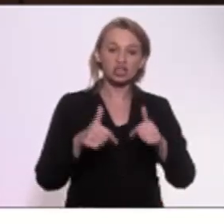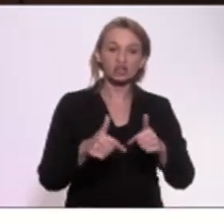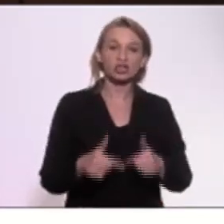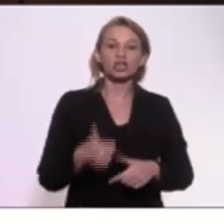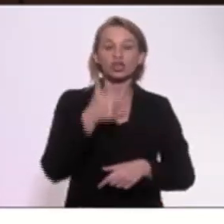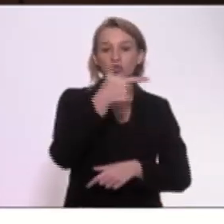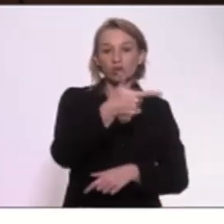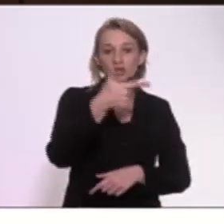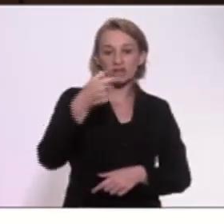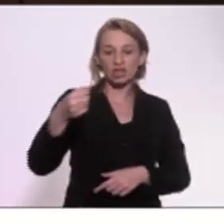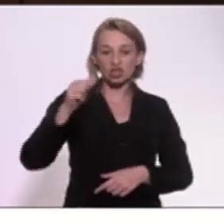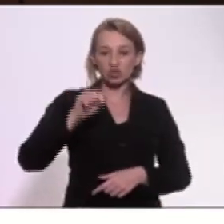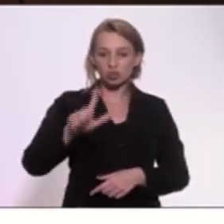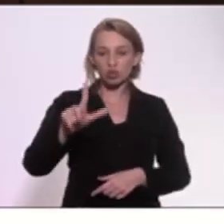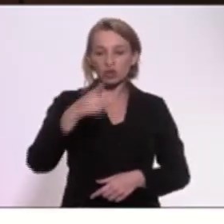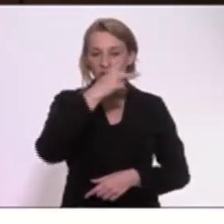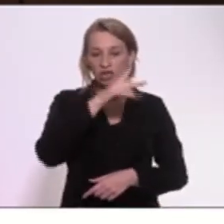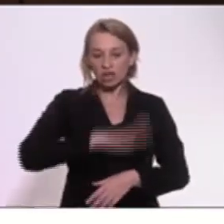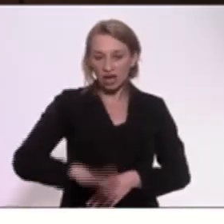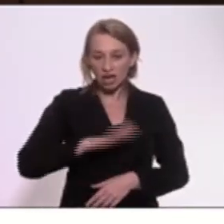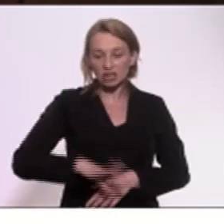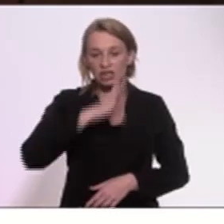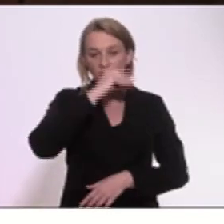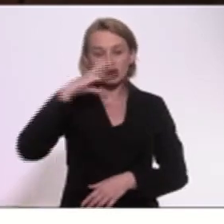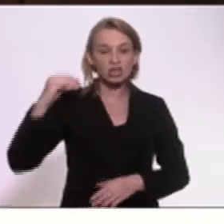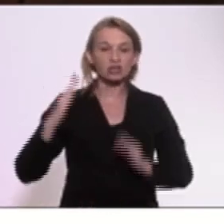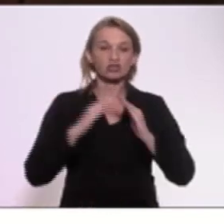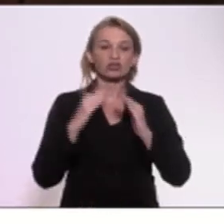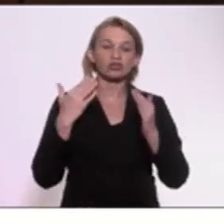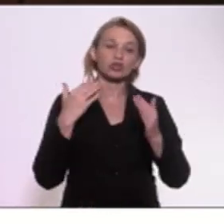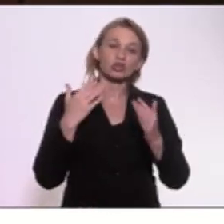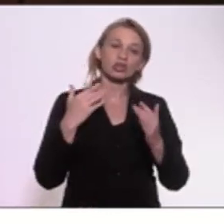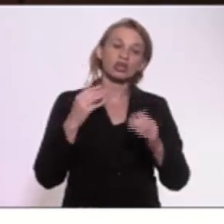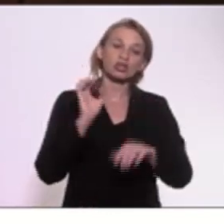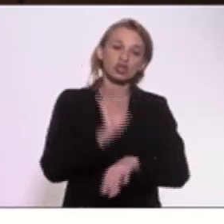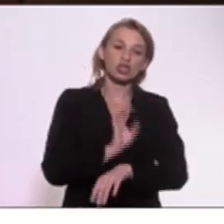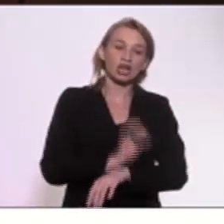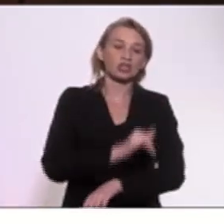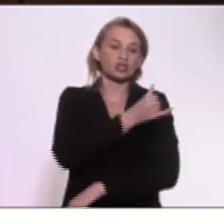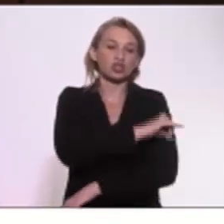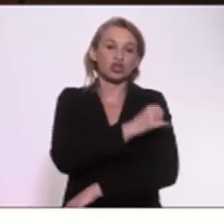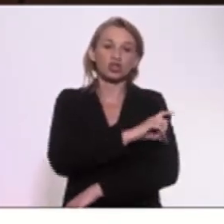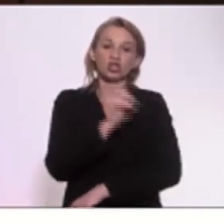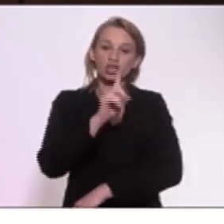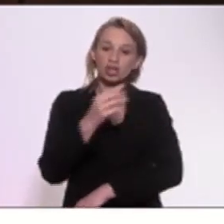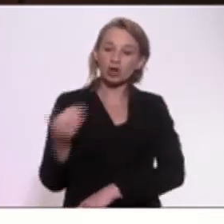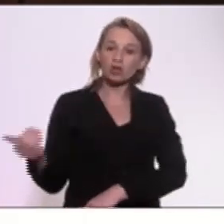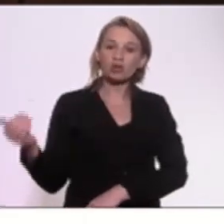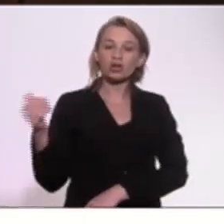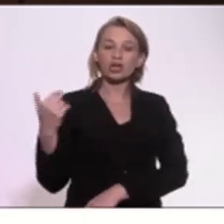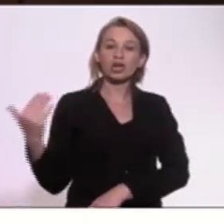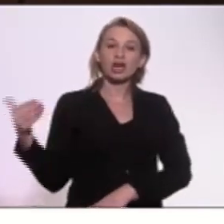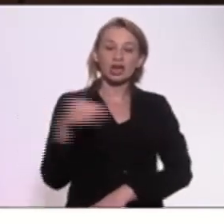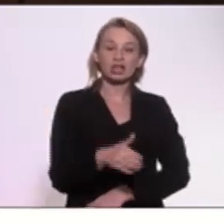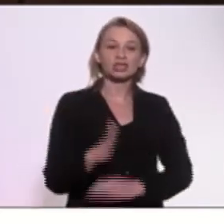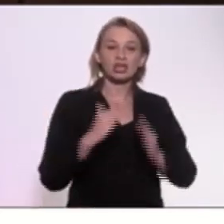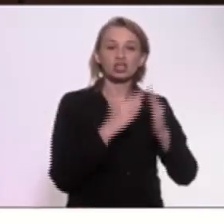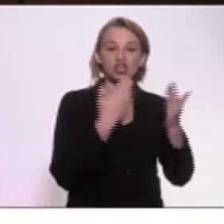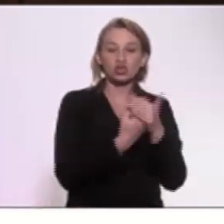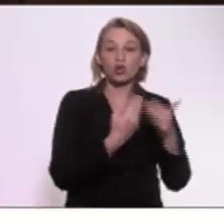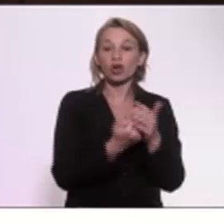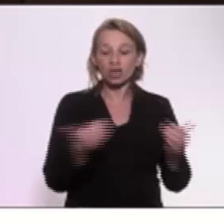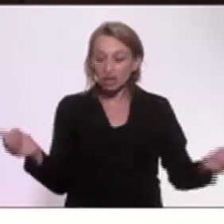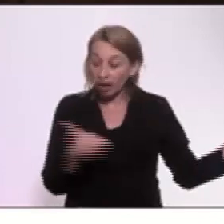mil crianças e adolescentes do Estado do Rio de Janeiro hoje, que não frequentam a escola, frequentem as